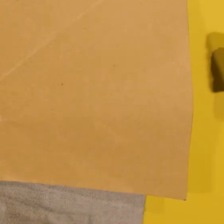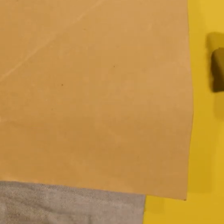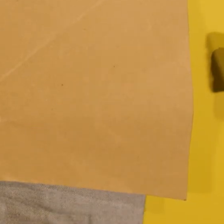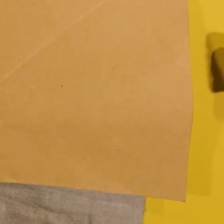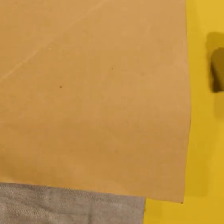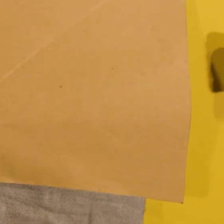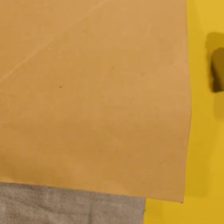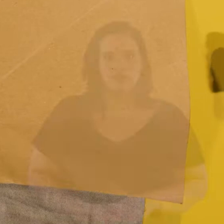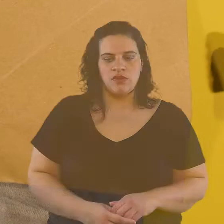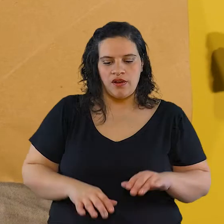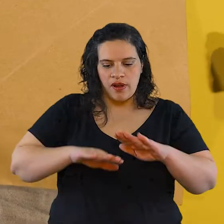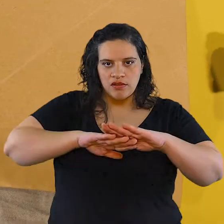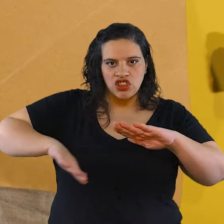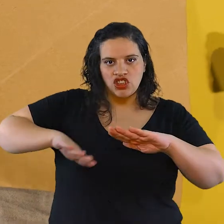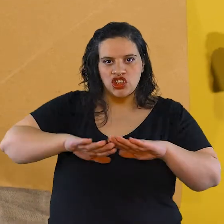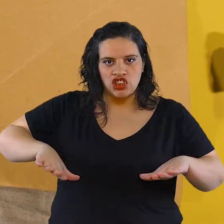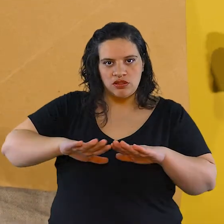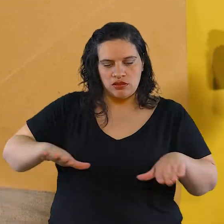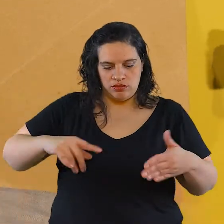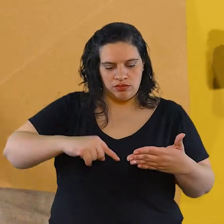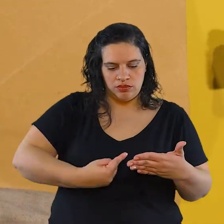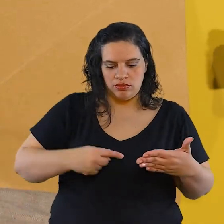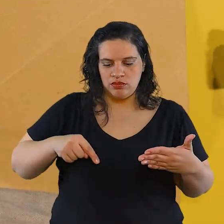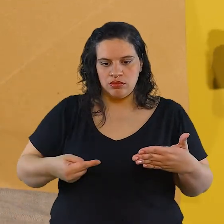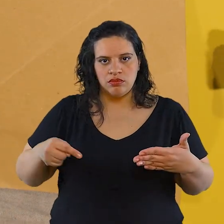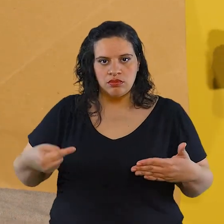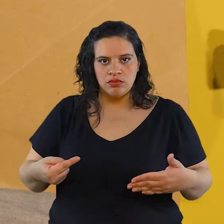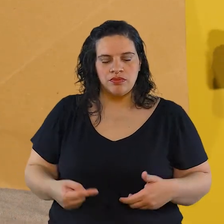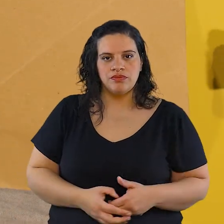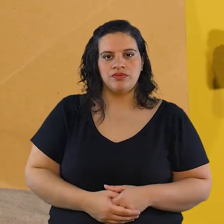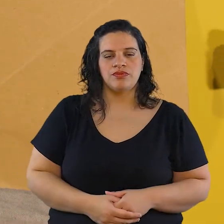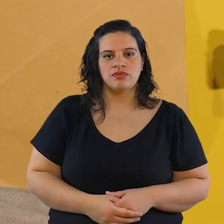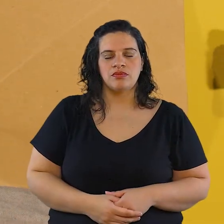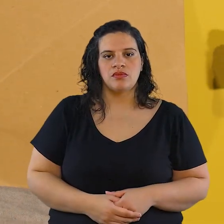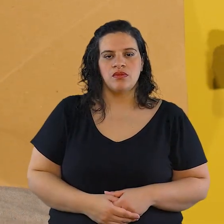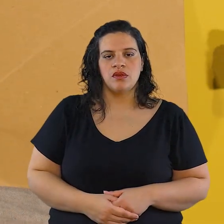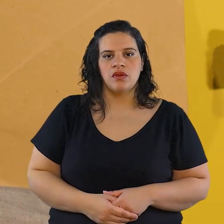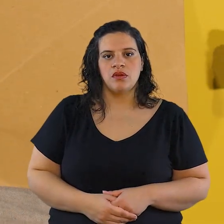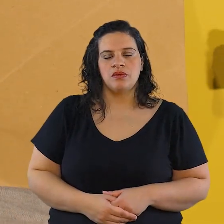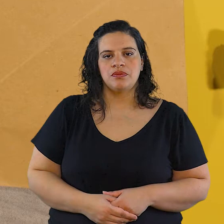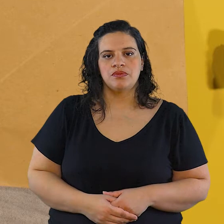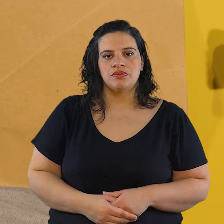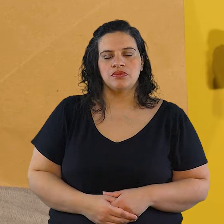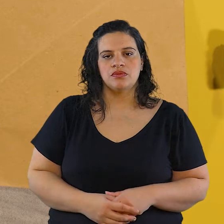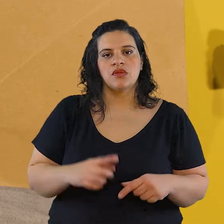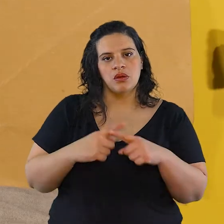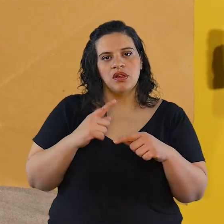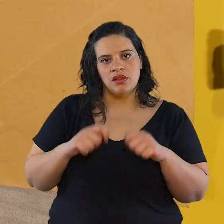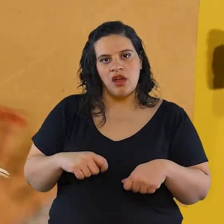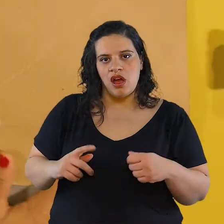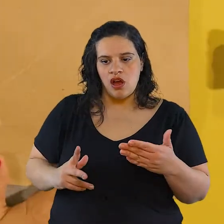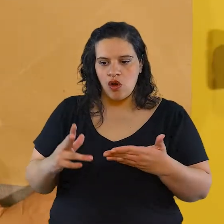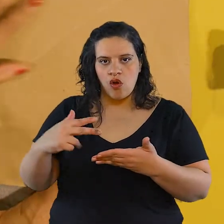margem que não vou costurar. Vou esticar ela aqui. Colocar o outro alfinete. Isso é